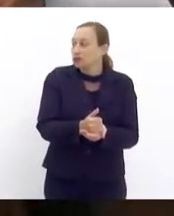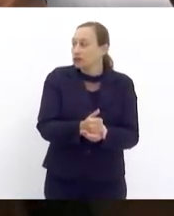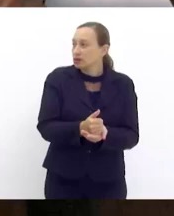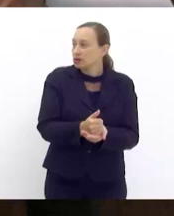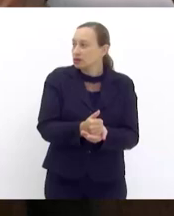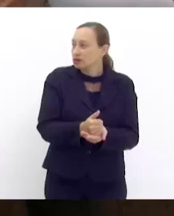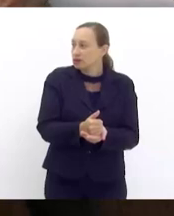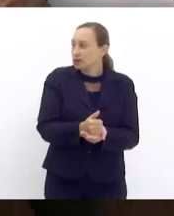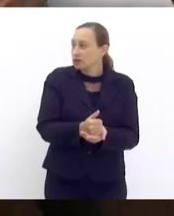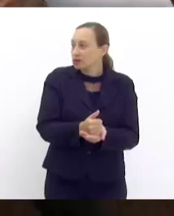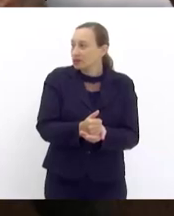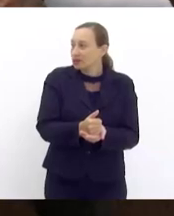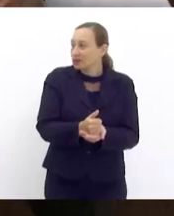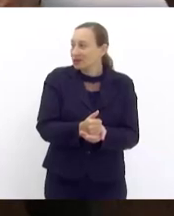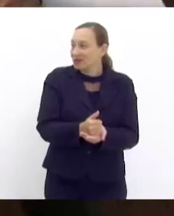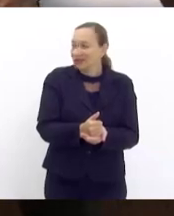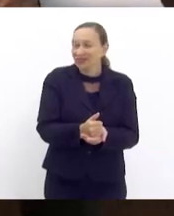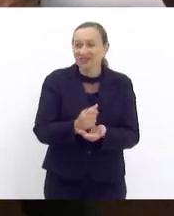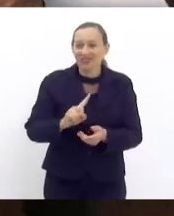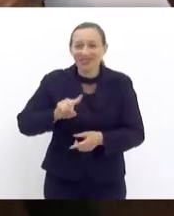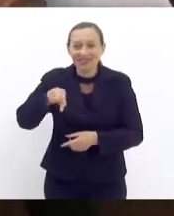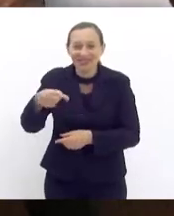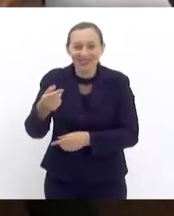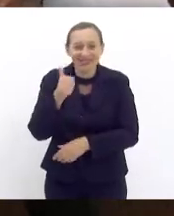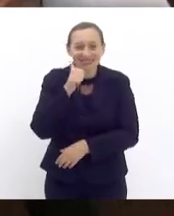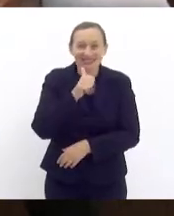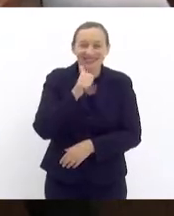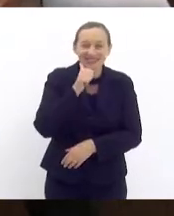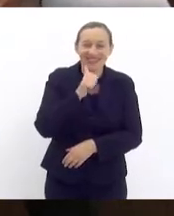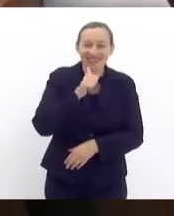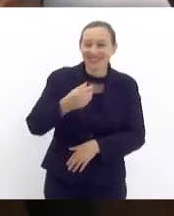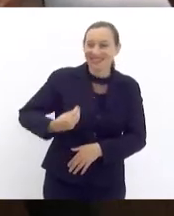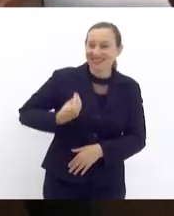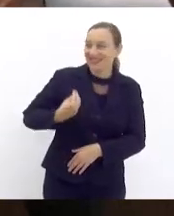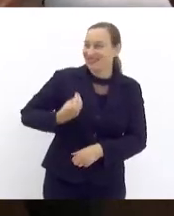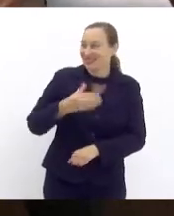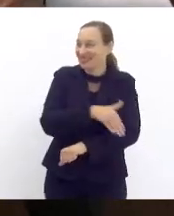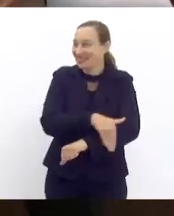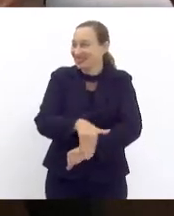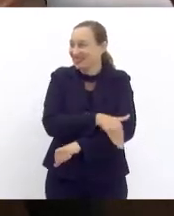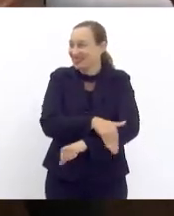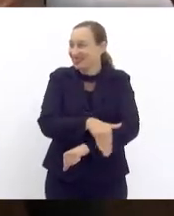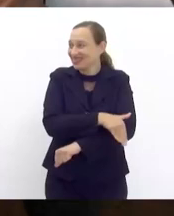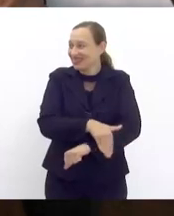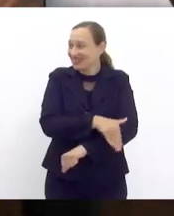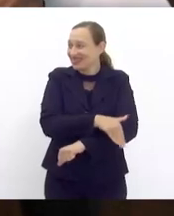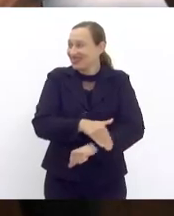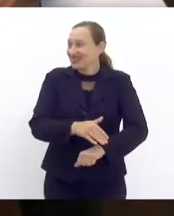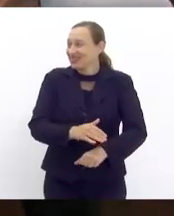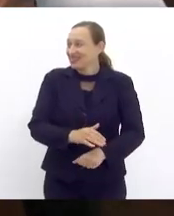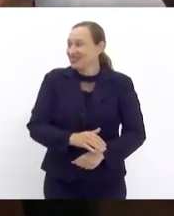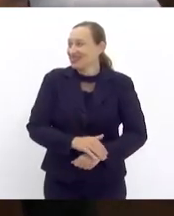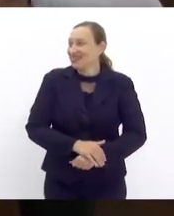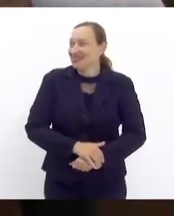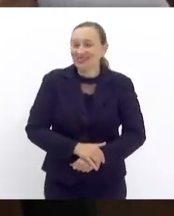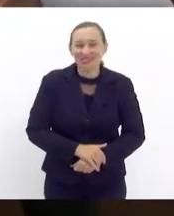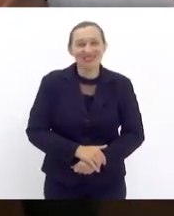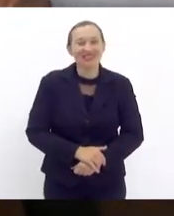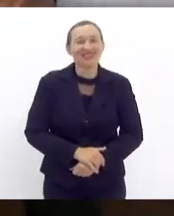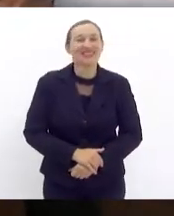para todas as mulheres em situação de rua não é mulheres adolescentes situação de rua que